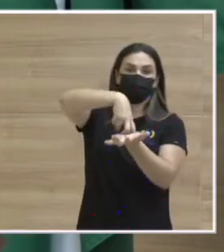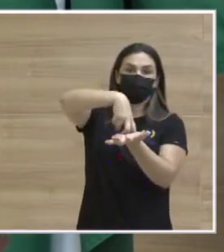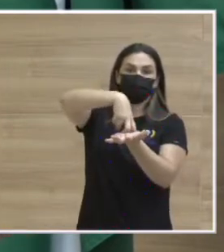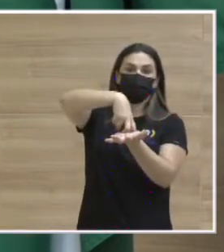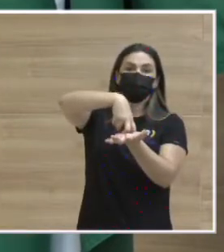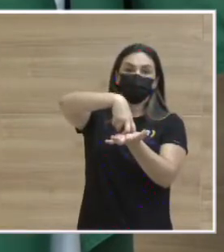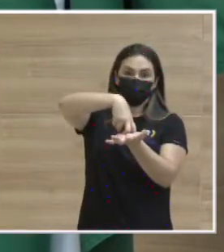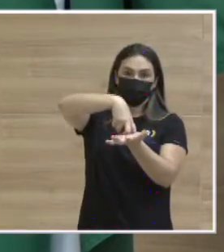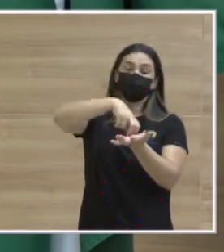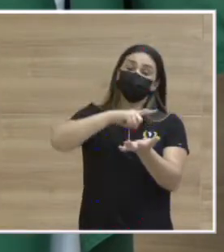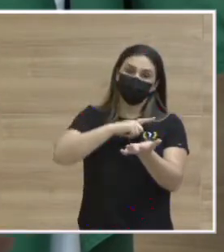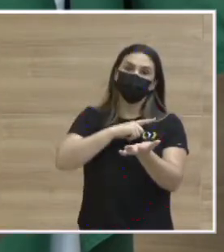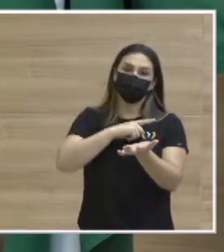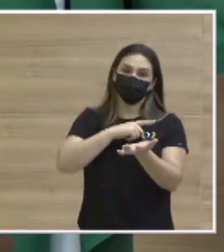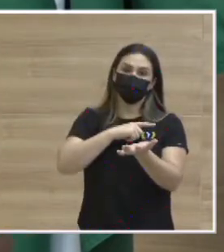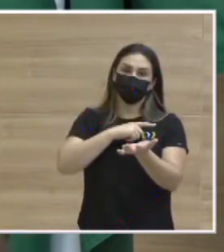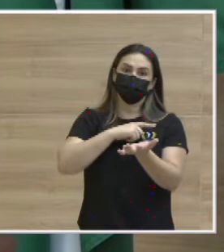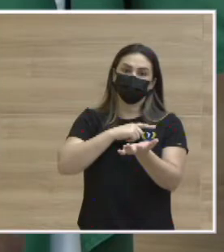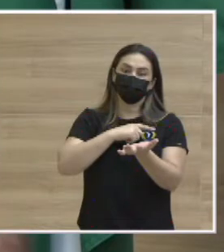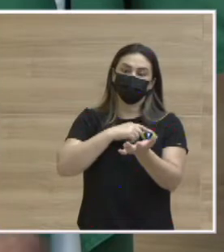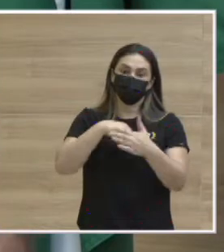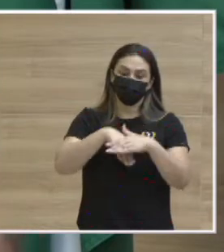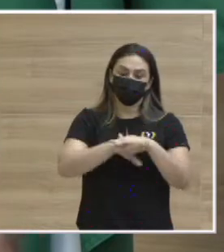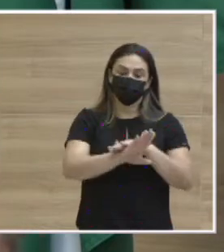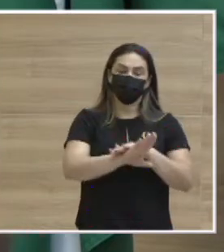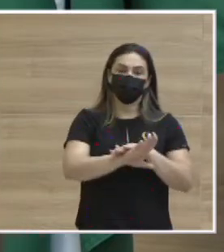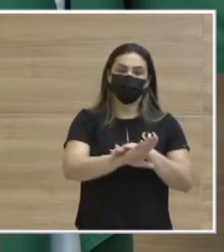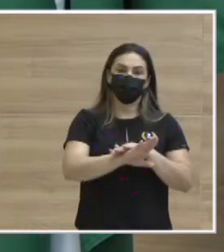Existe um protocolo nesta casa, senhores. Em